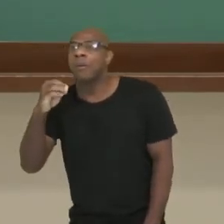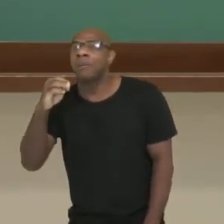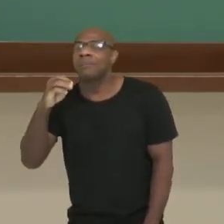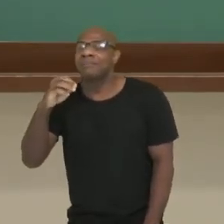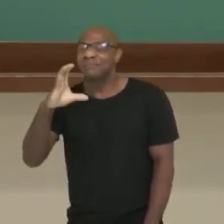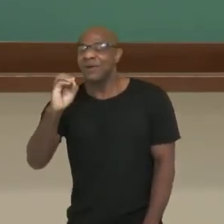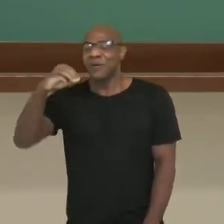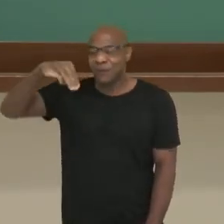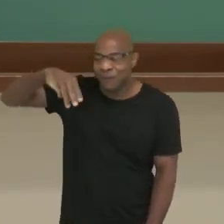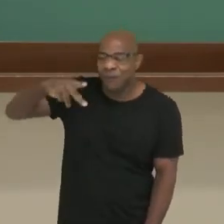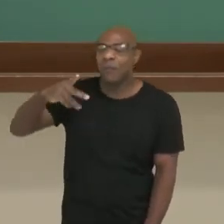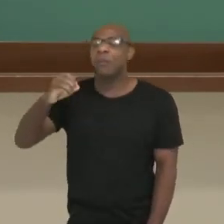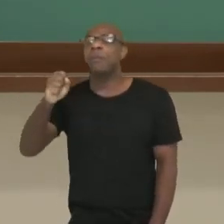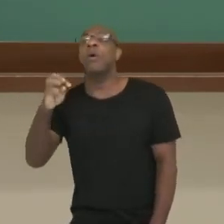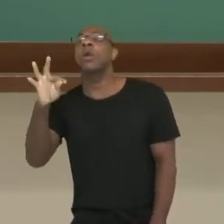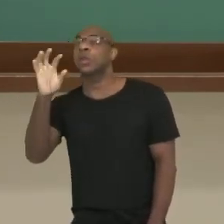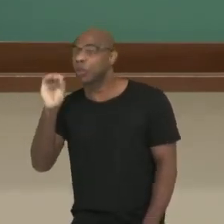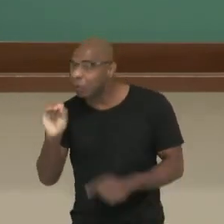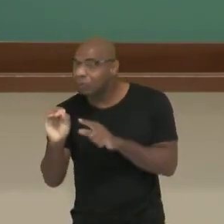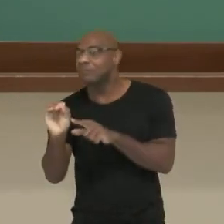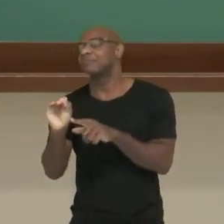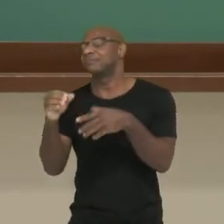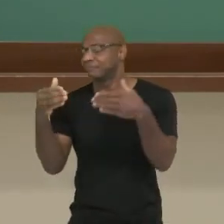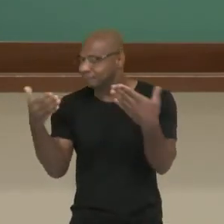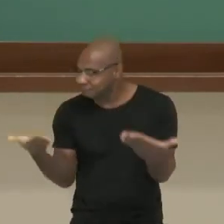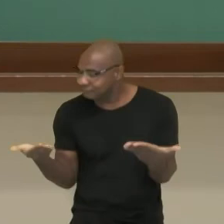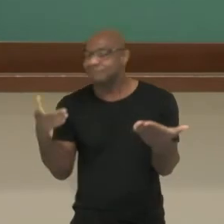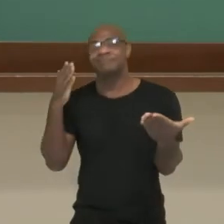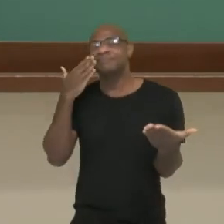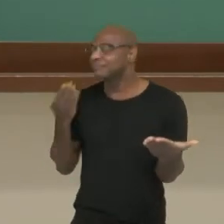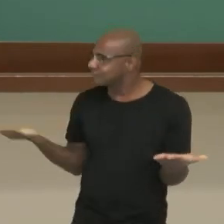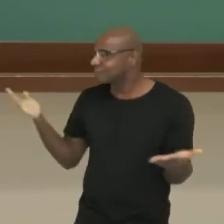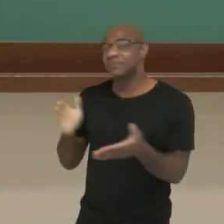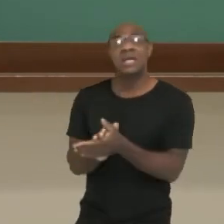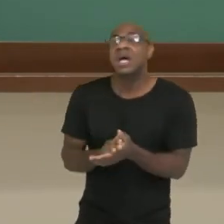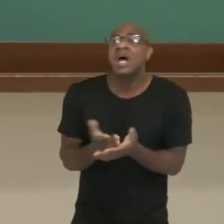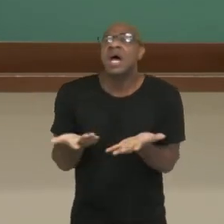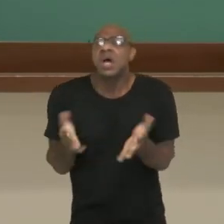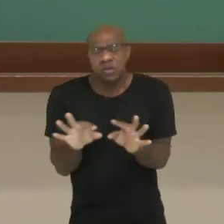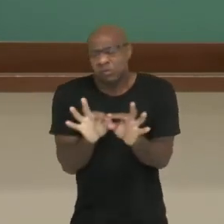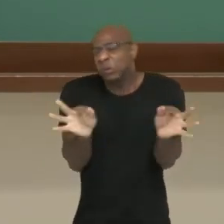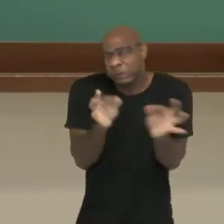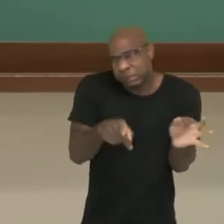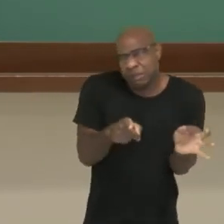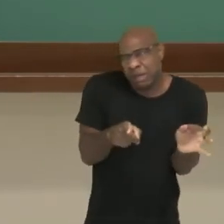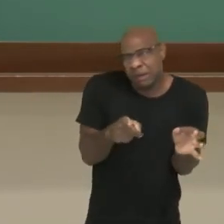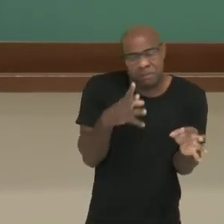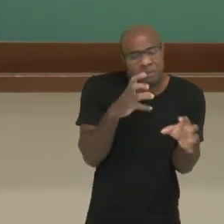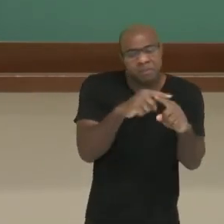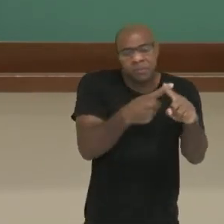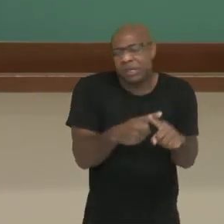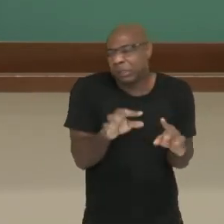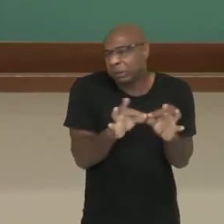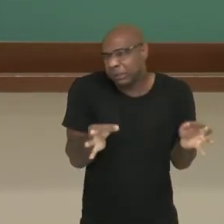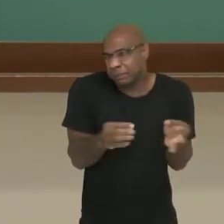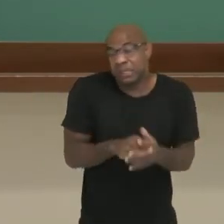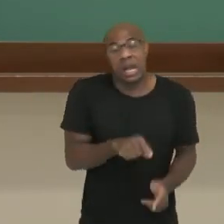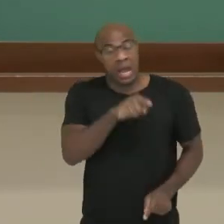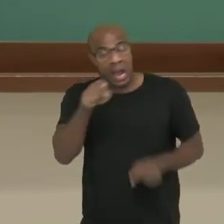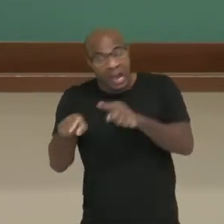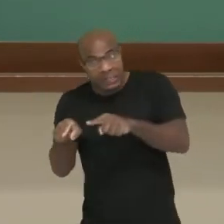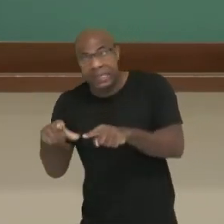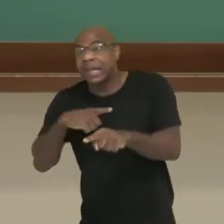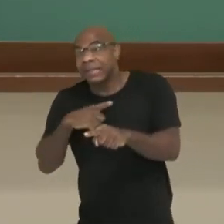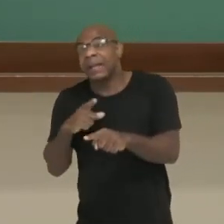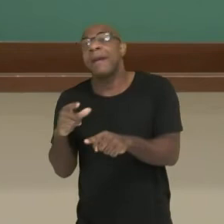muda completamente o jeito da gente resolver. No juro simples é a multiplicação simples. No juro composto eu tenho a potência. Então, eu